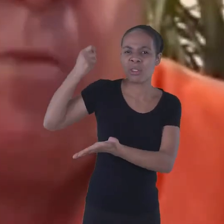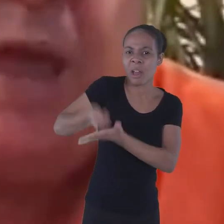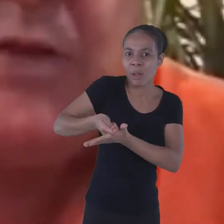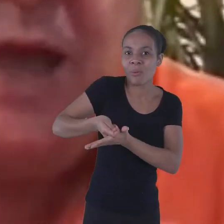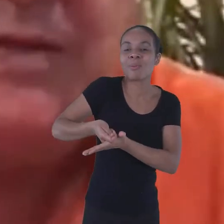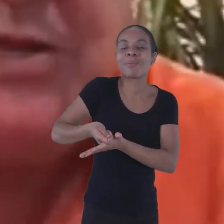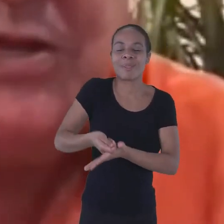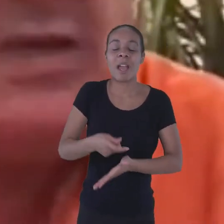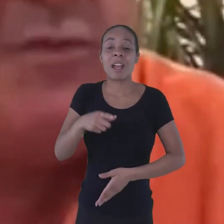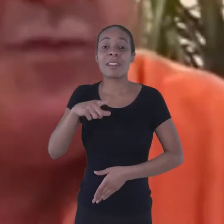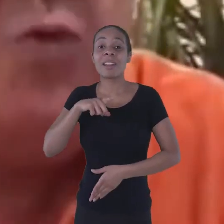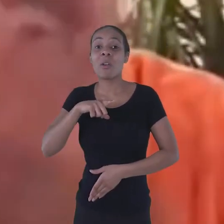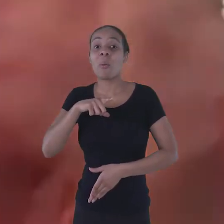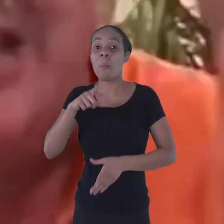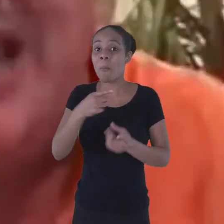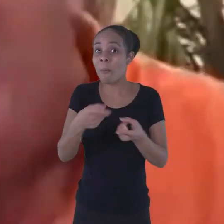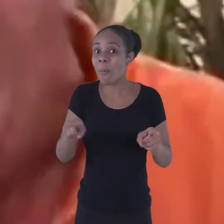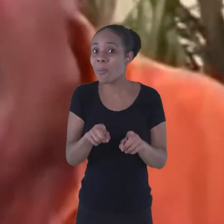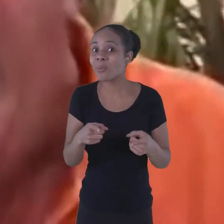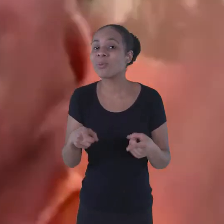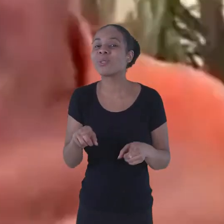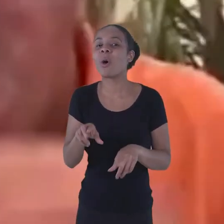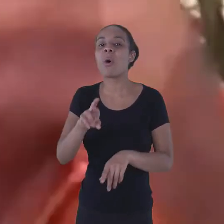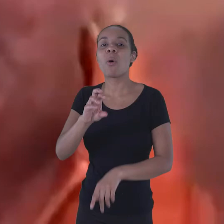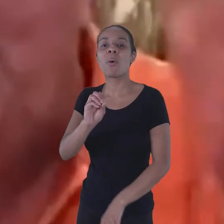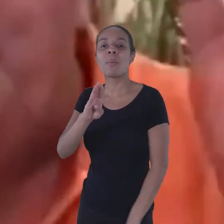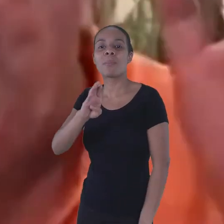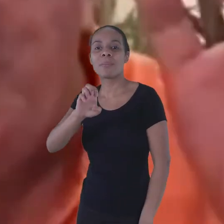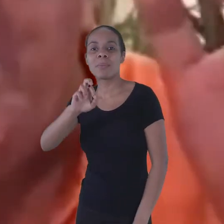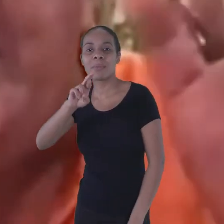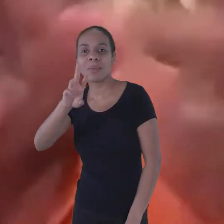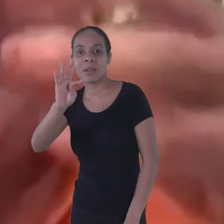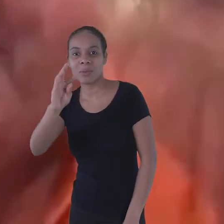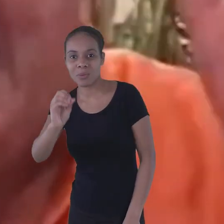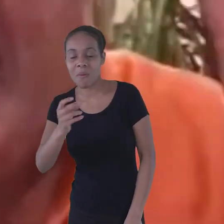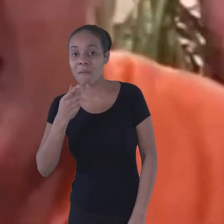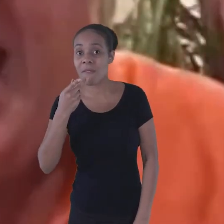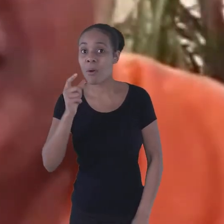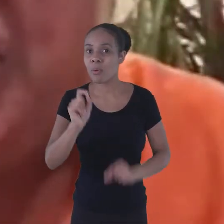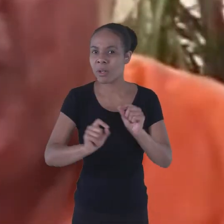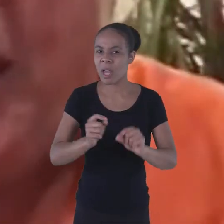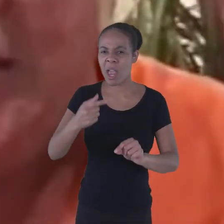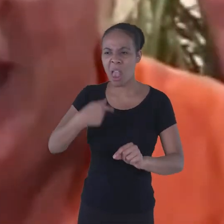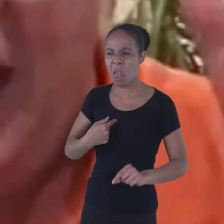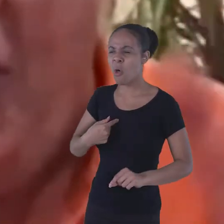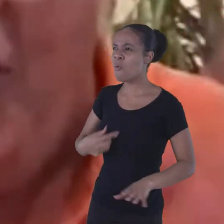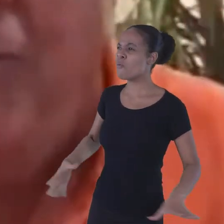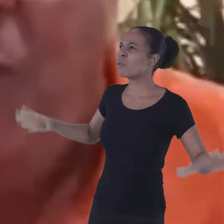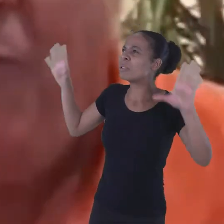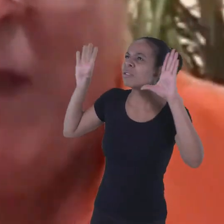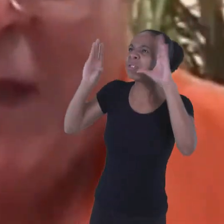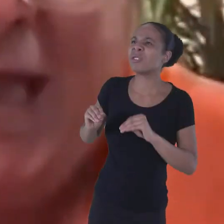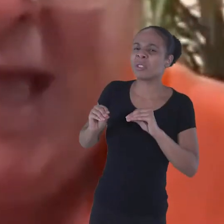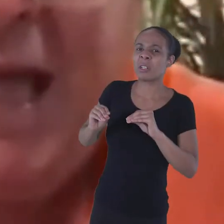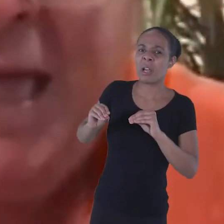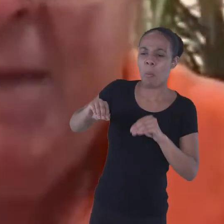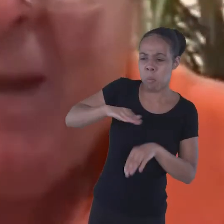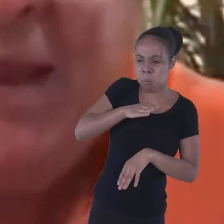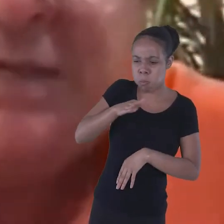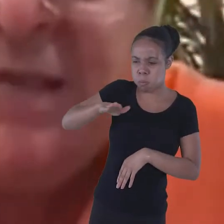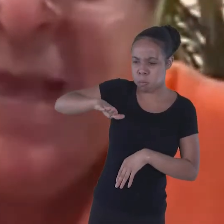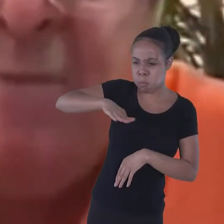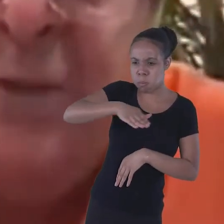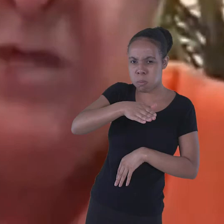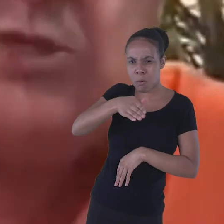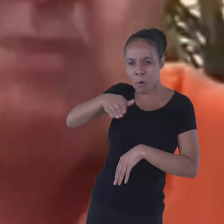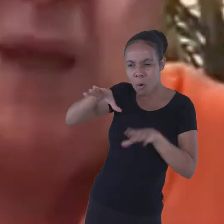música do Roberto Carlos que dizia: vou desligar os controles da minha nave espacial e vou ficar